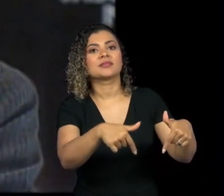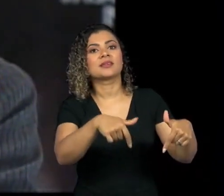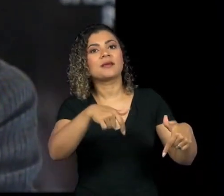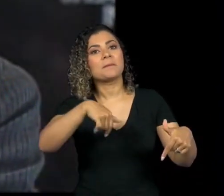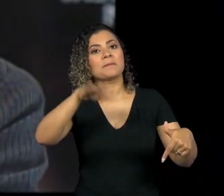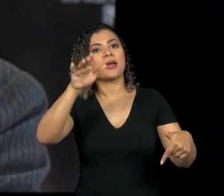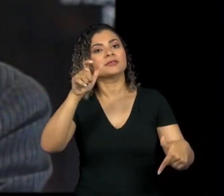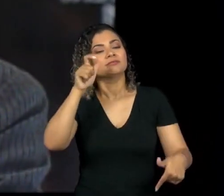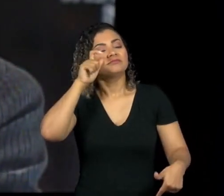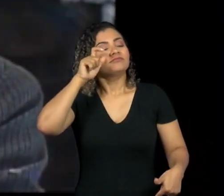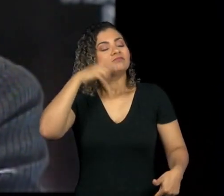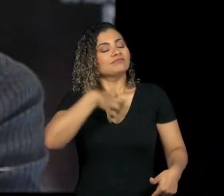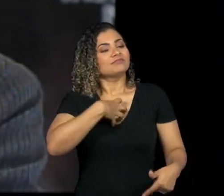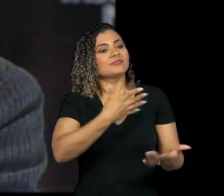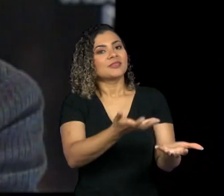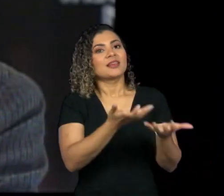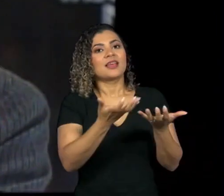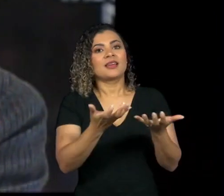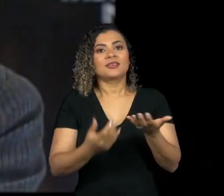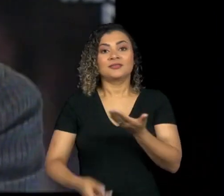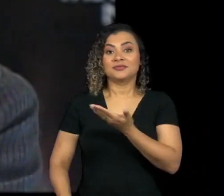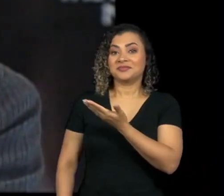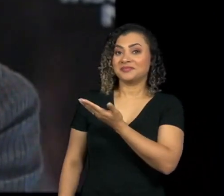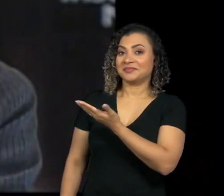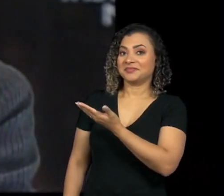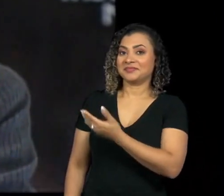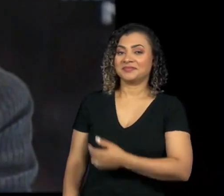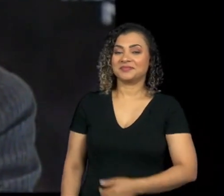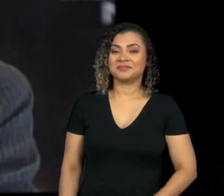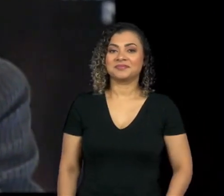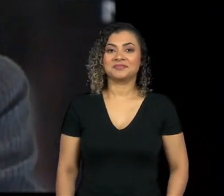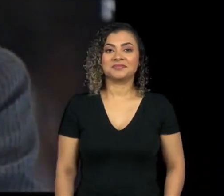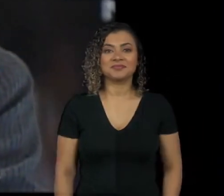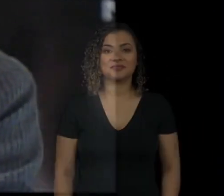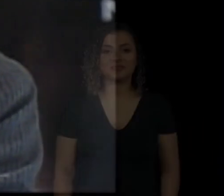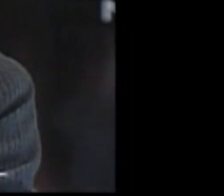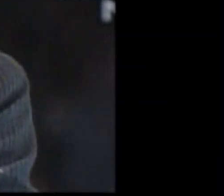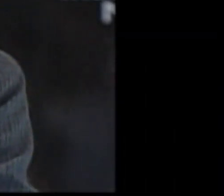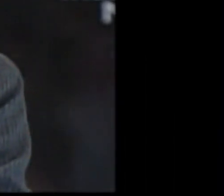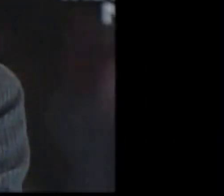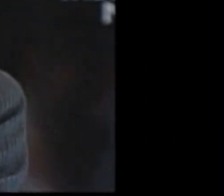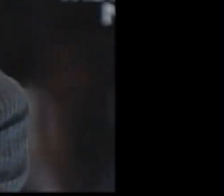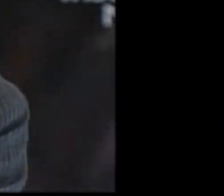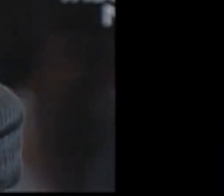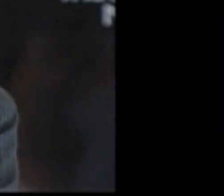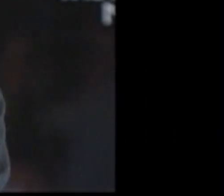mais. E mudar as coisas me interessa mais.